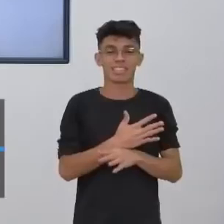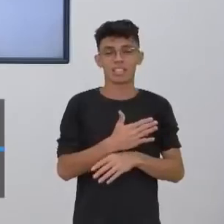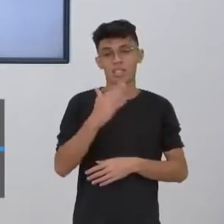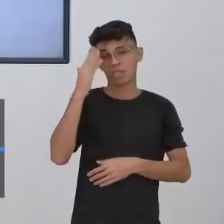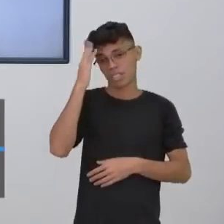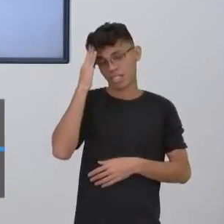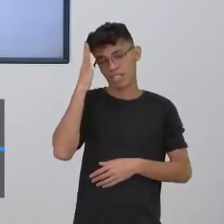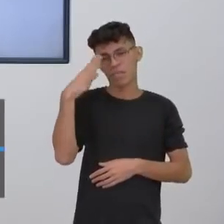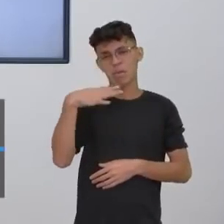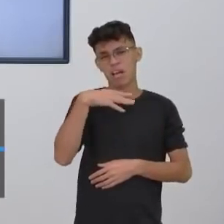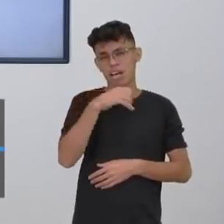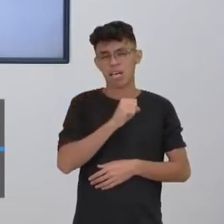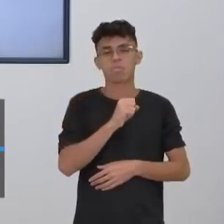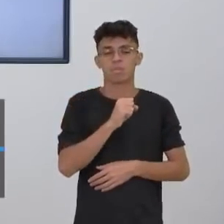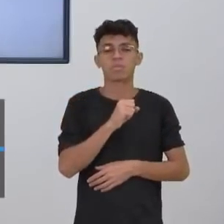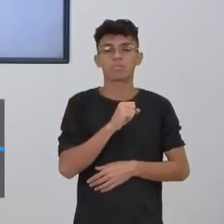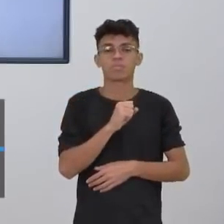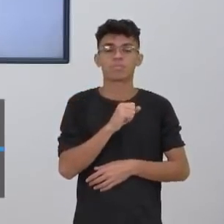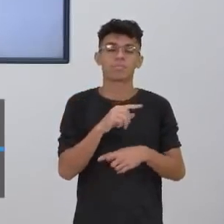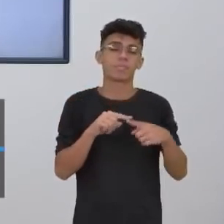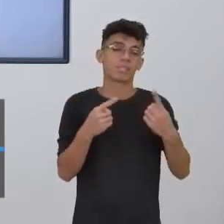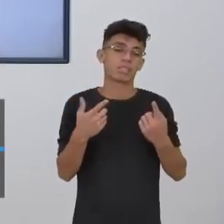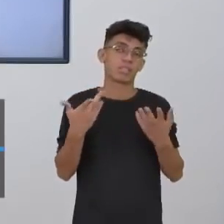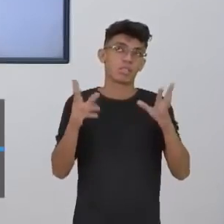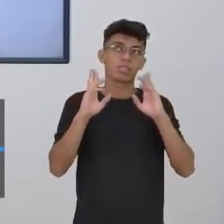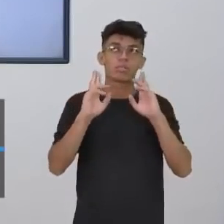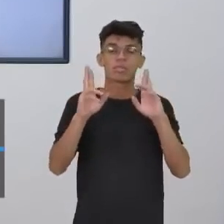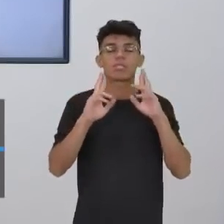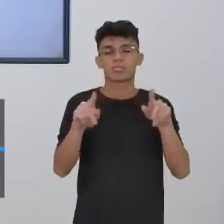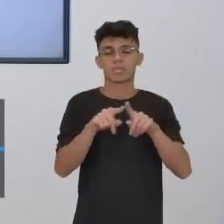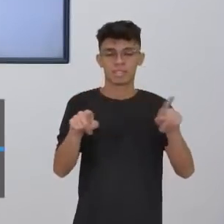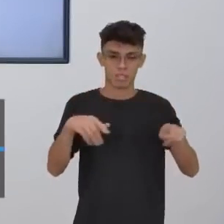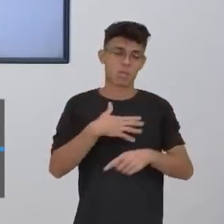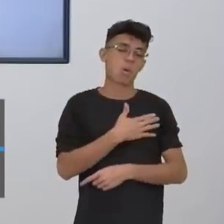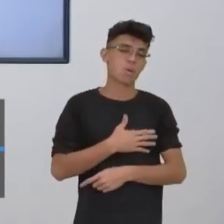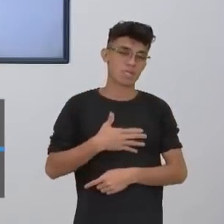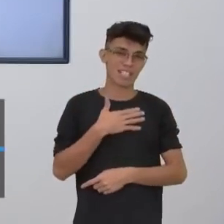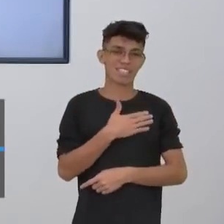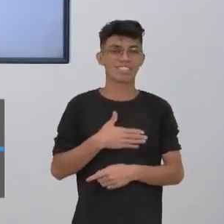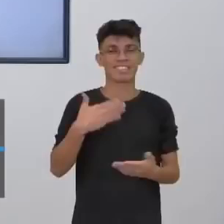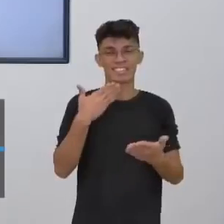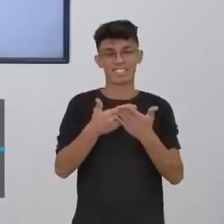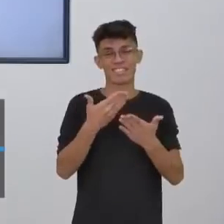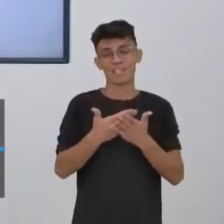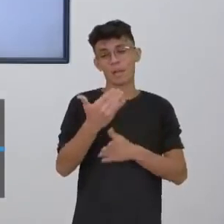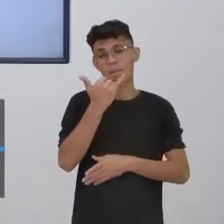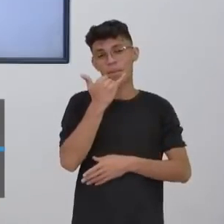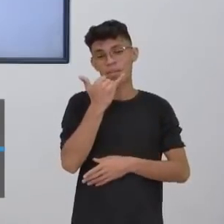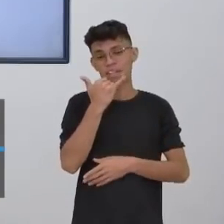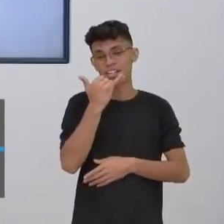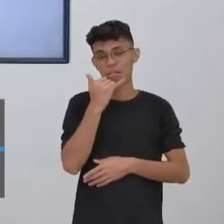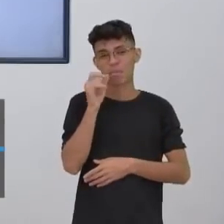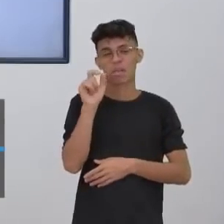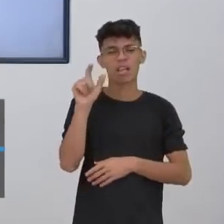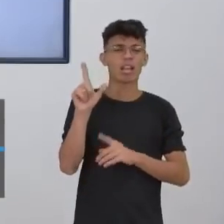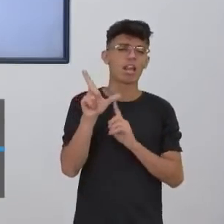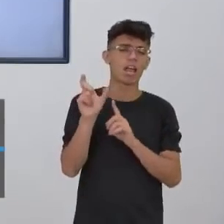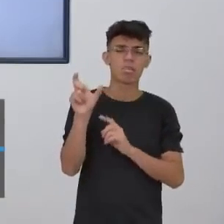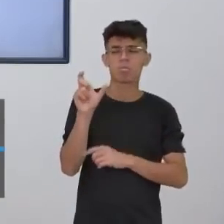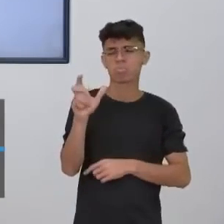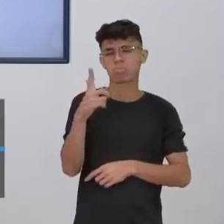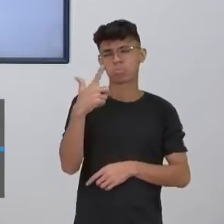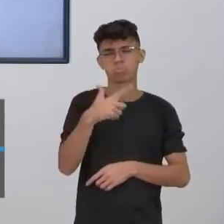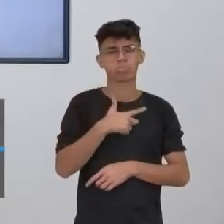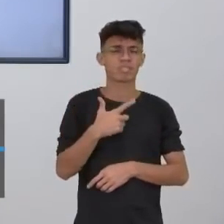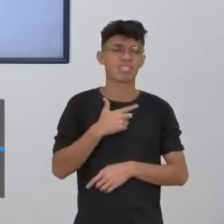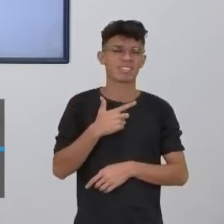que ficou corrido, mas mesmo assim eu espero muito que vocês tenham gostado aqui da aula. Peço perdão pela letra feia, né? Quem sabe nas